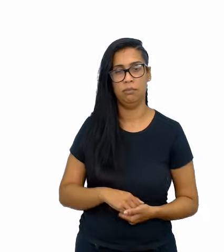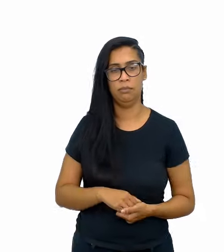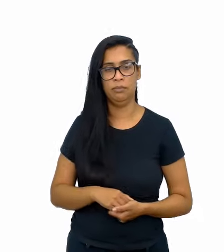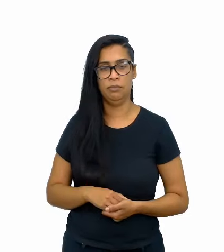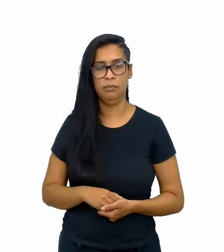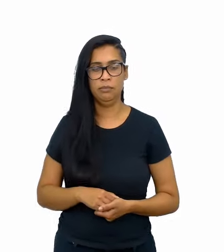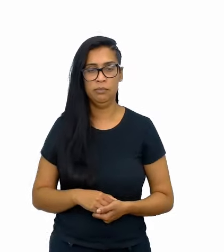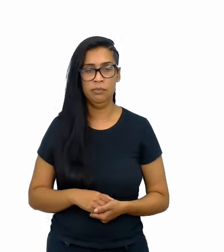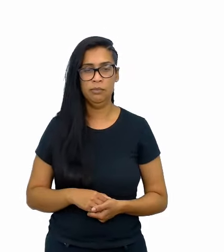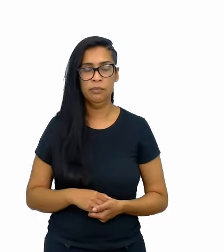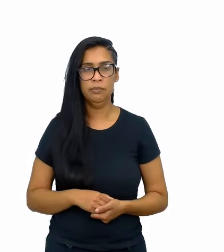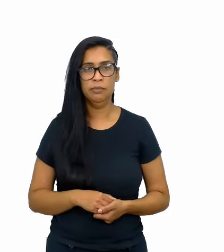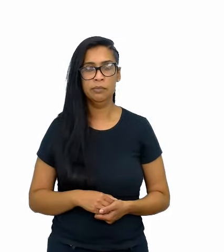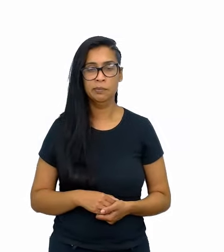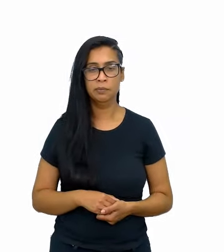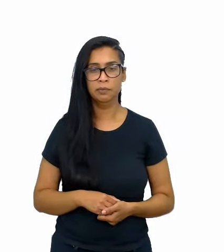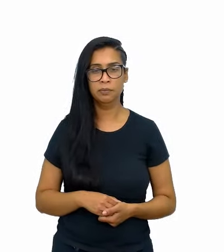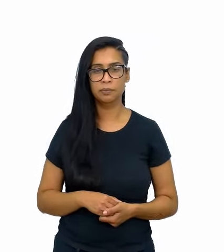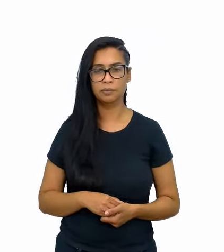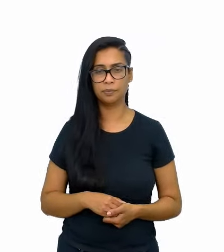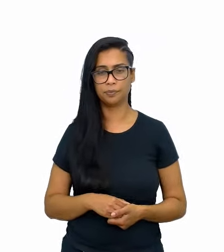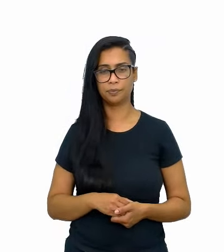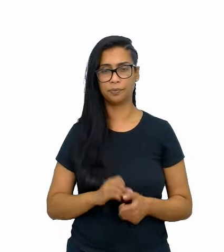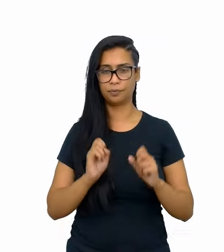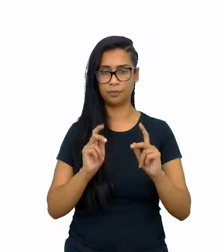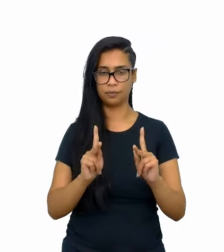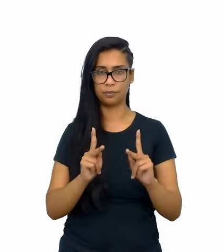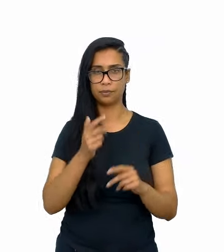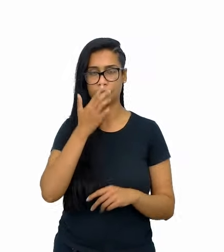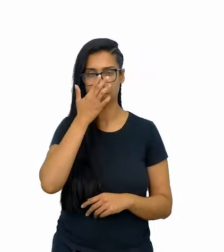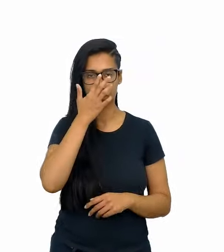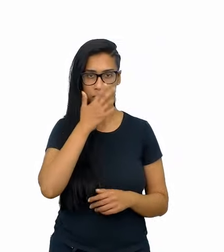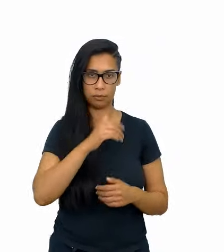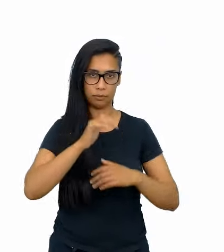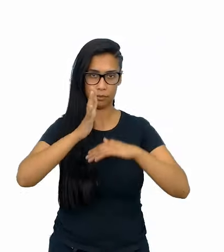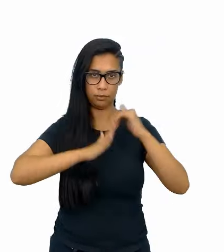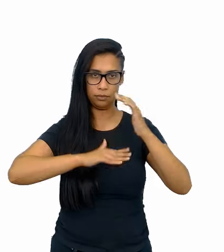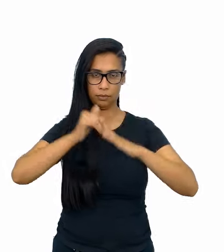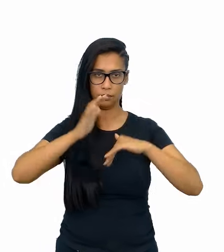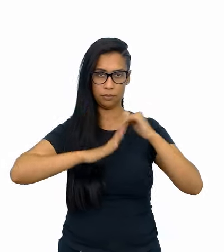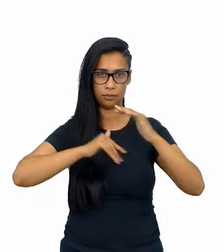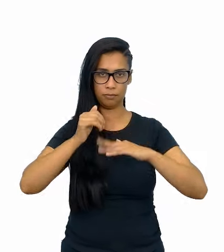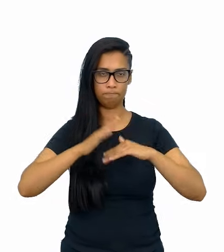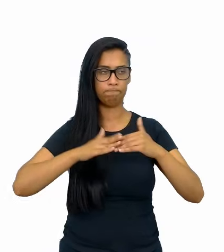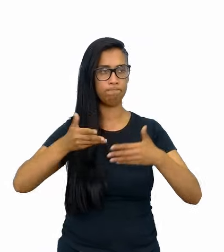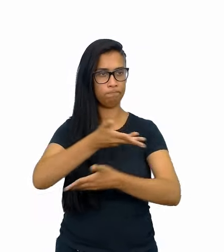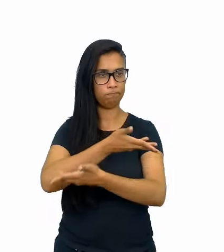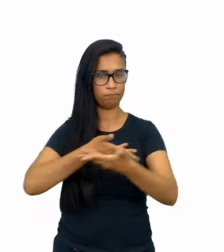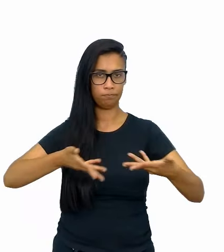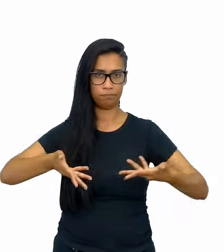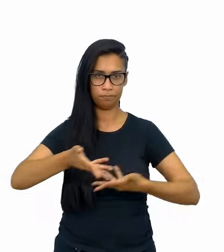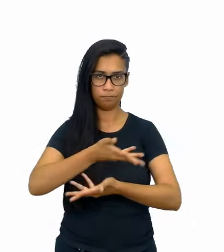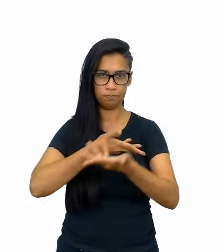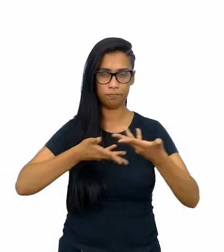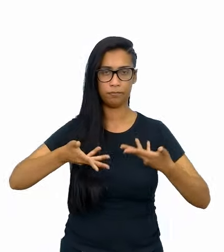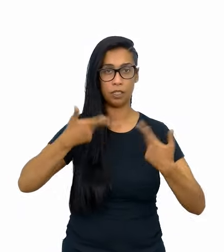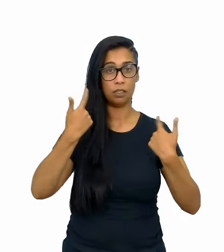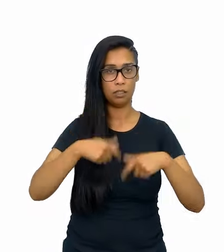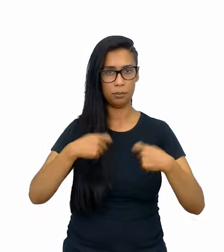mais significativas, ok? Então, olhem só, essas habilidades se relacionam, né? Eu preciso